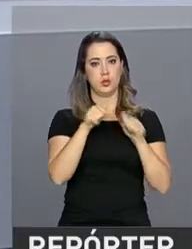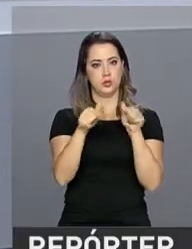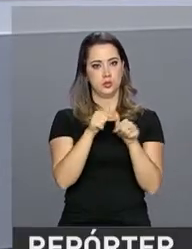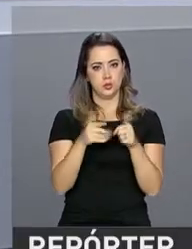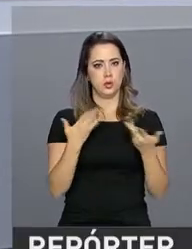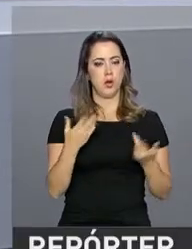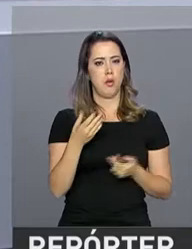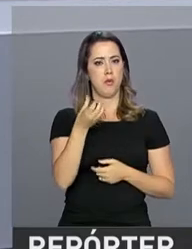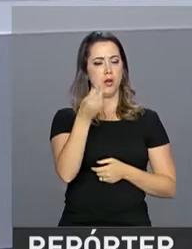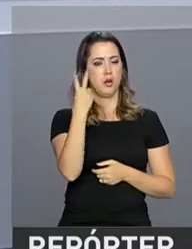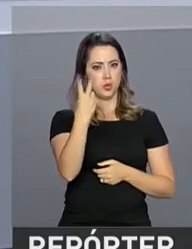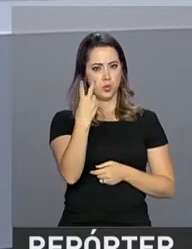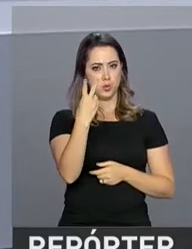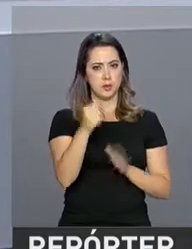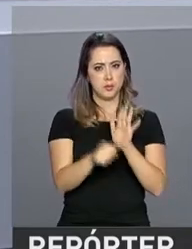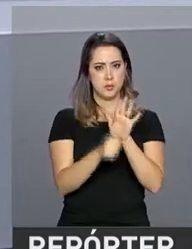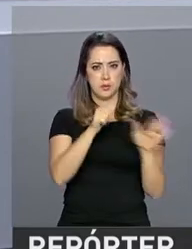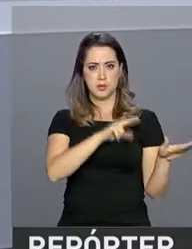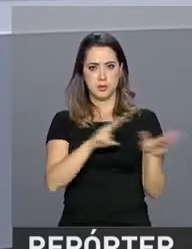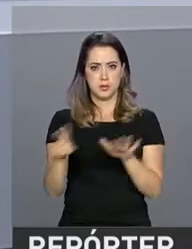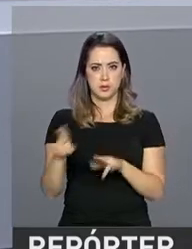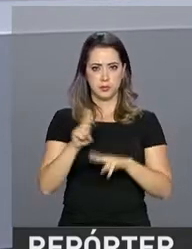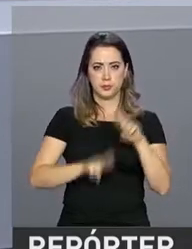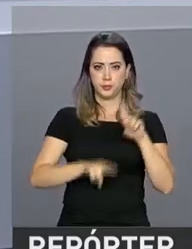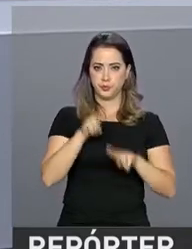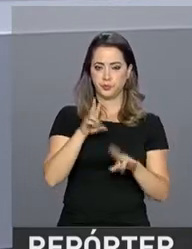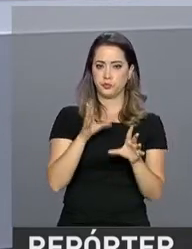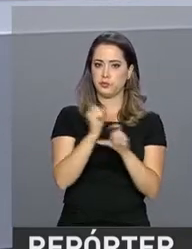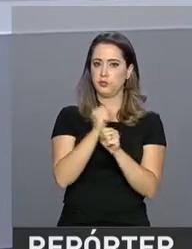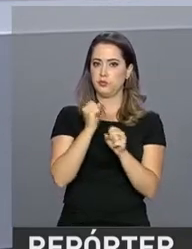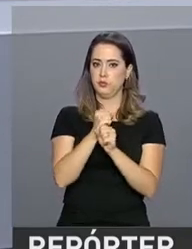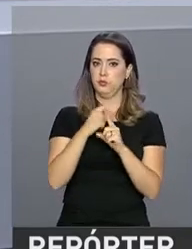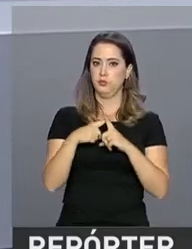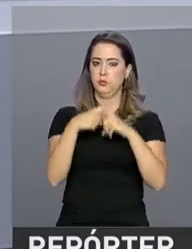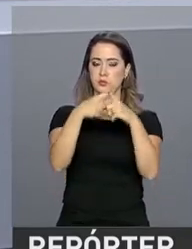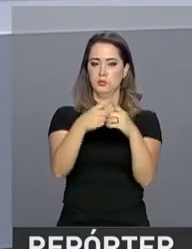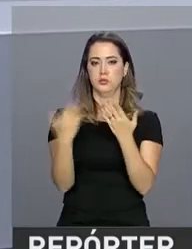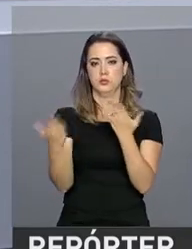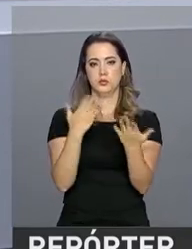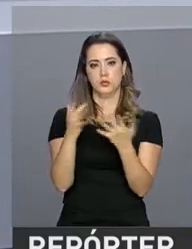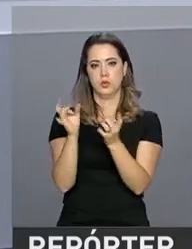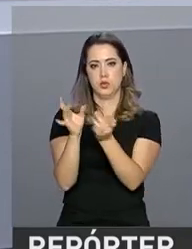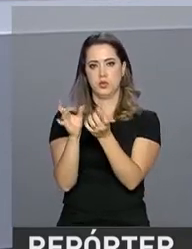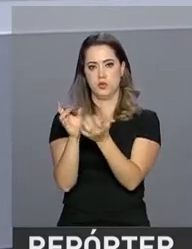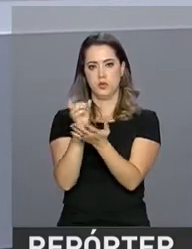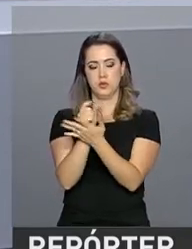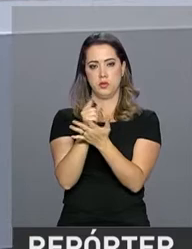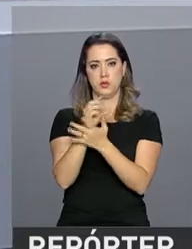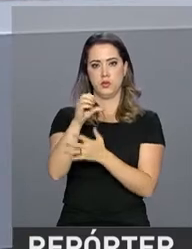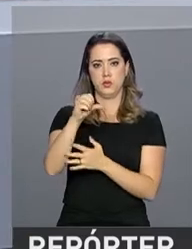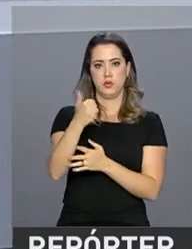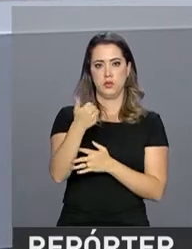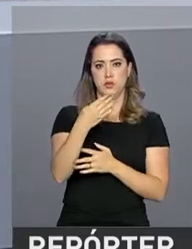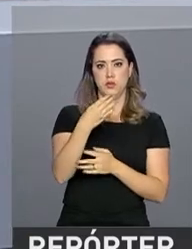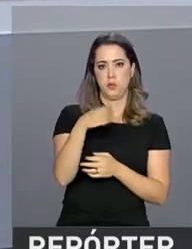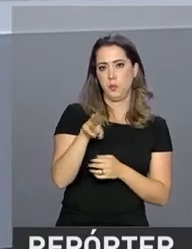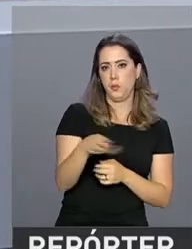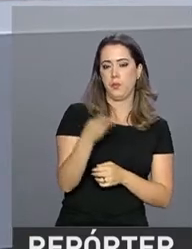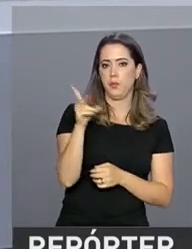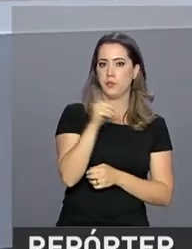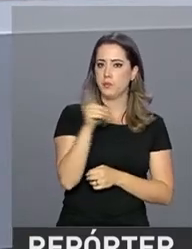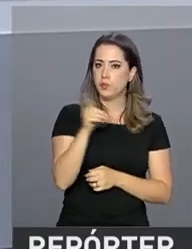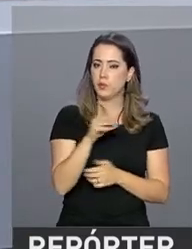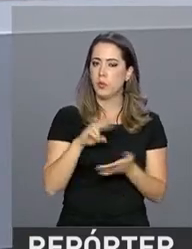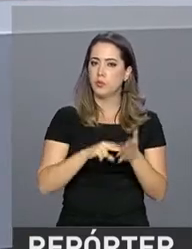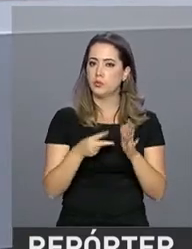as duas primeiras semanas de junho registra um saldo positivo na balança comercial de 914 milhões de dólares